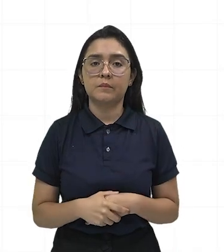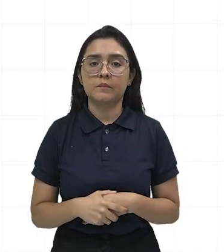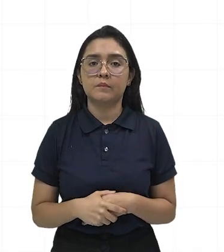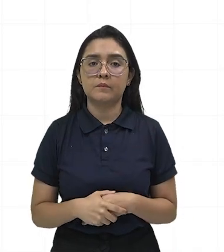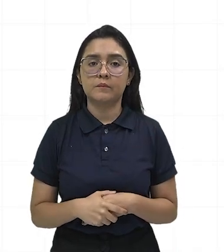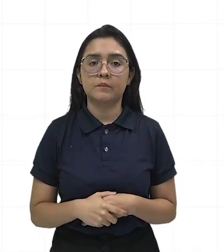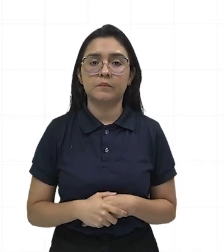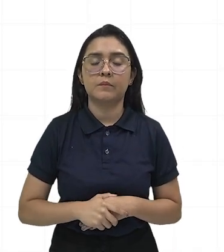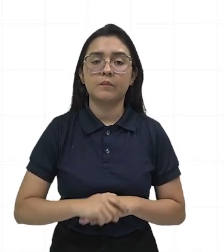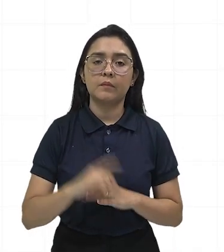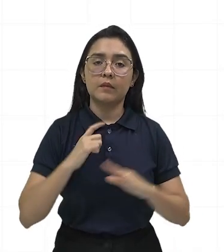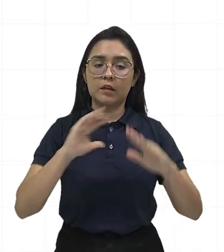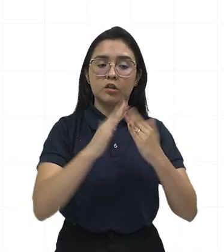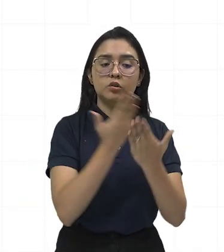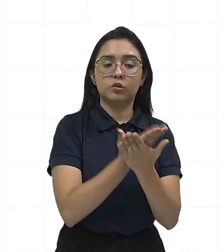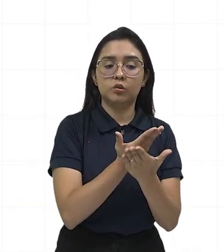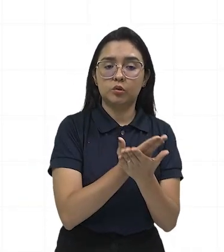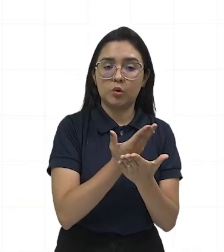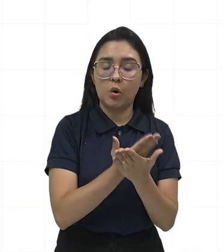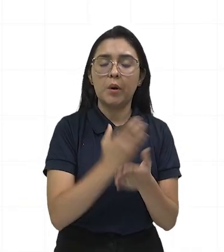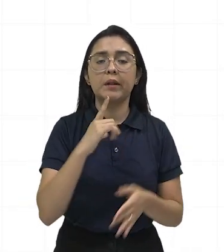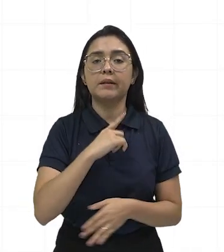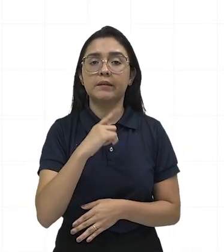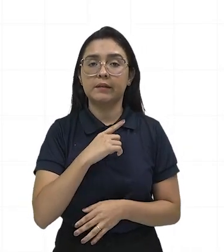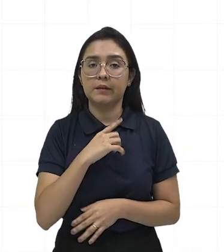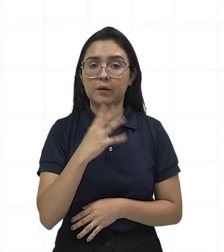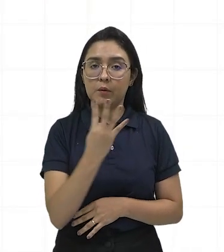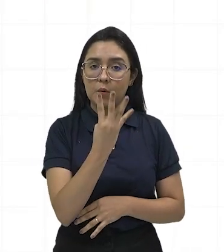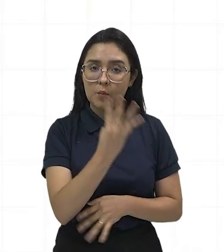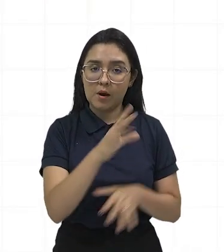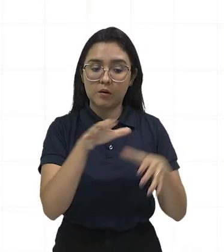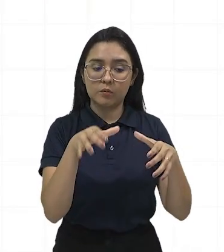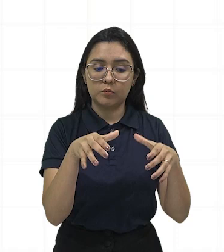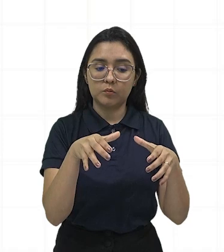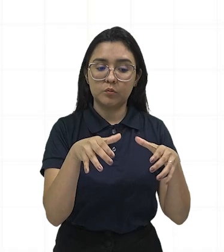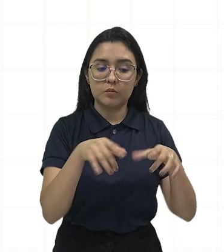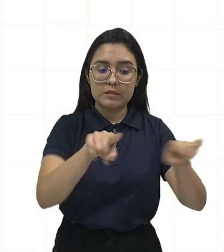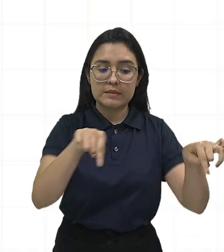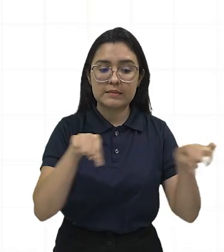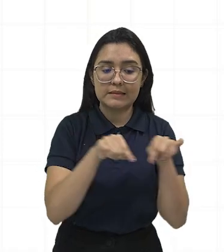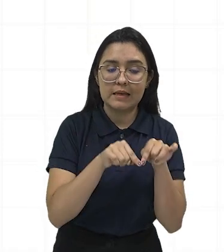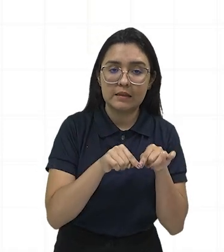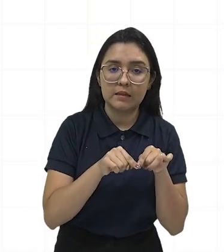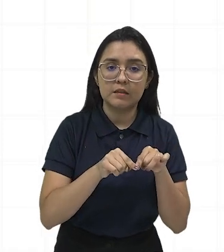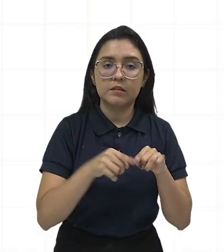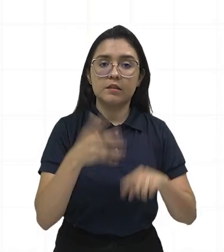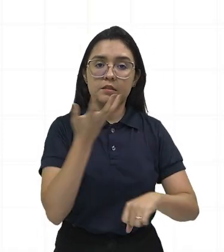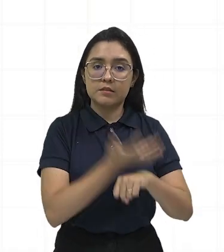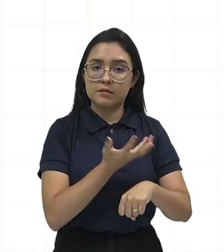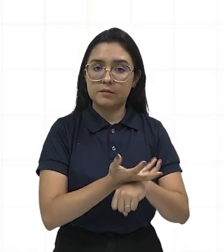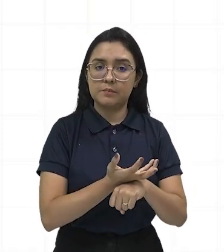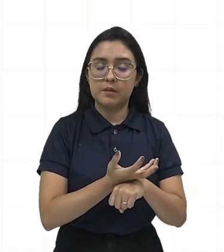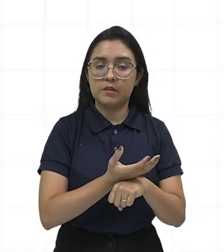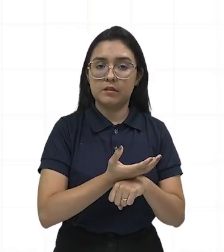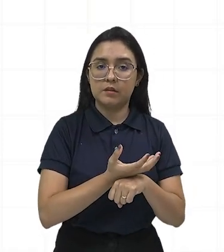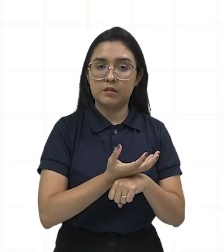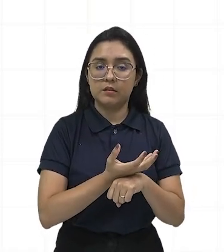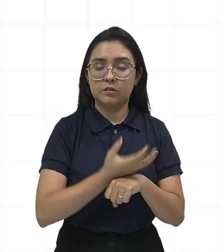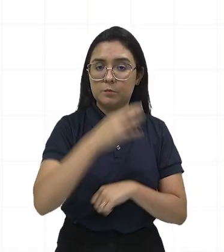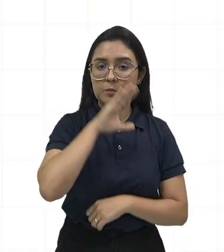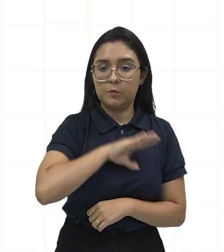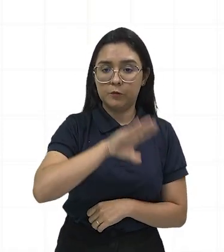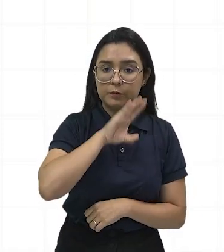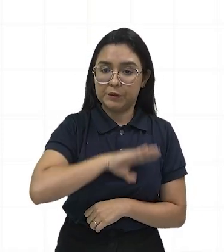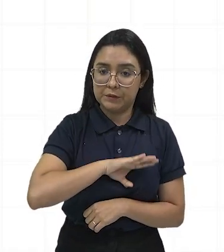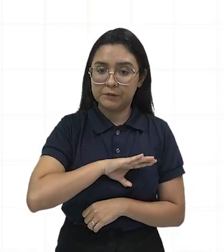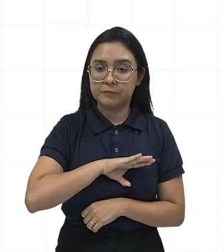está oferecendo 4 turmas de língua portuguesa, beleza? Olha, tá aqui, ó. 4 turmas